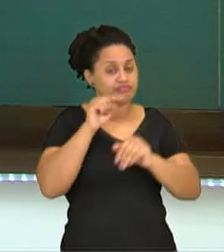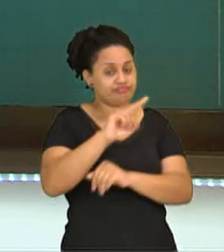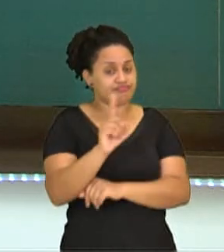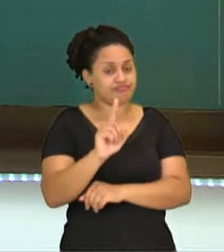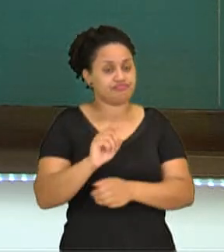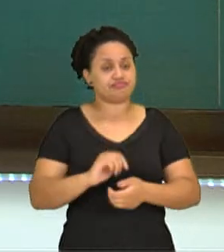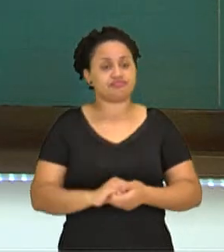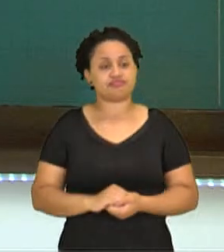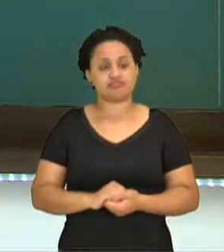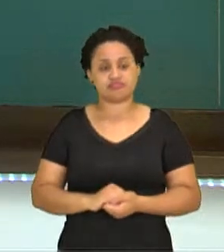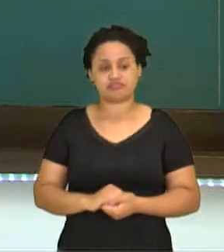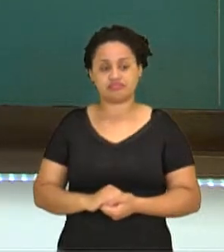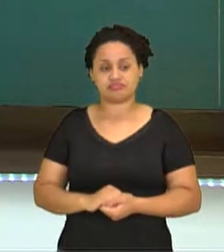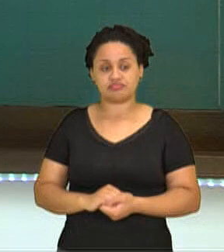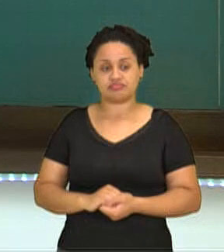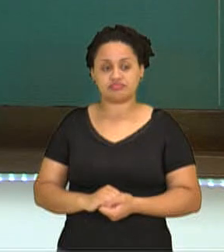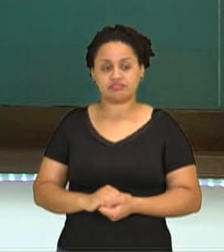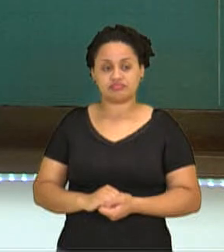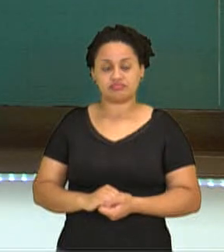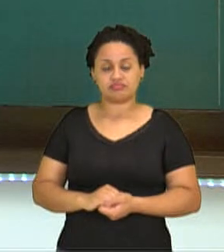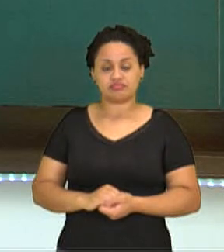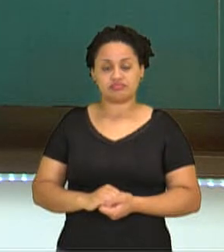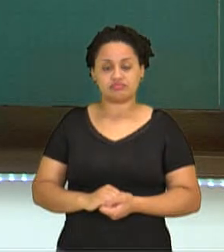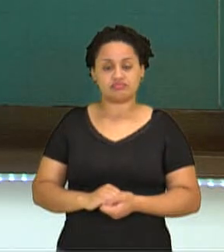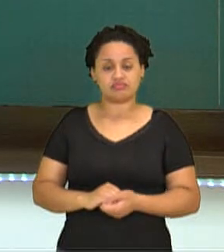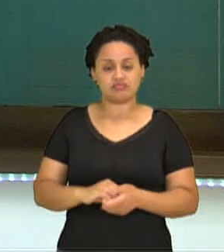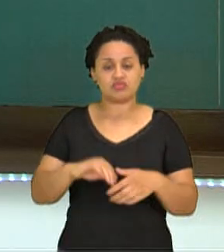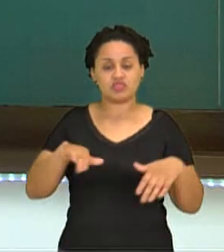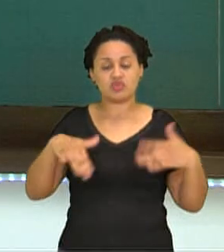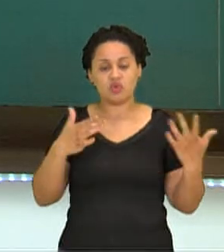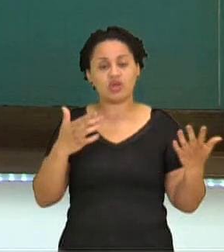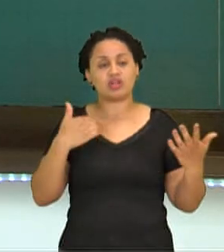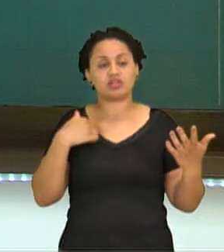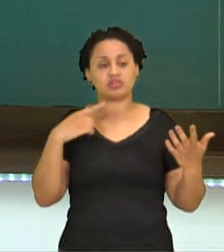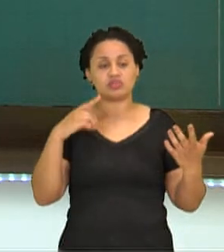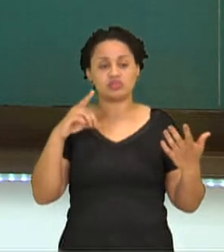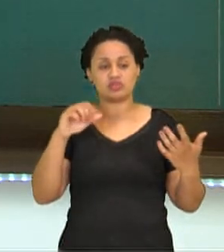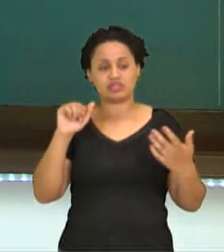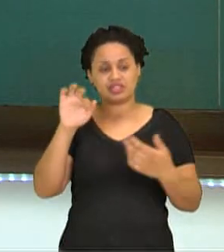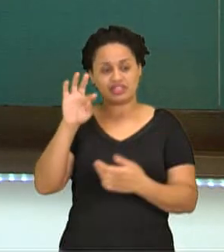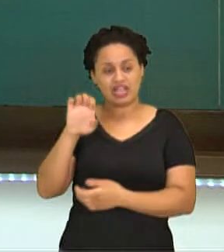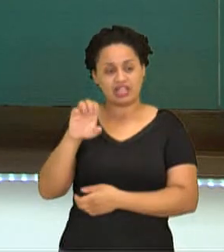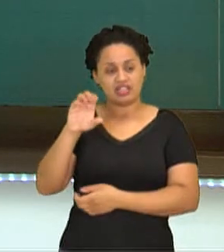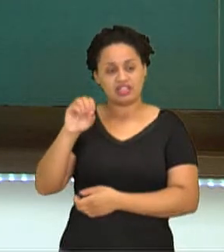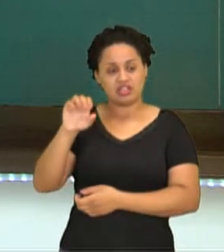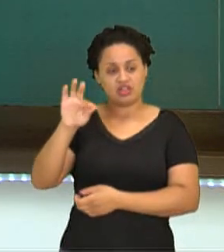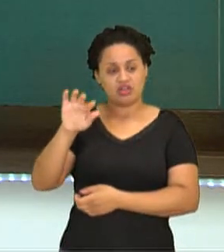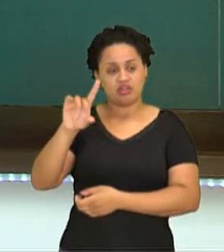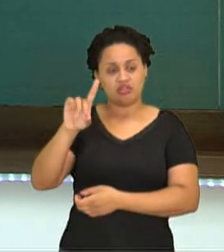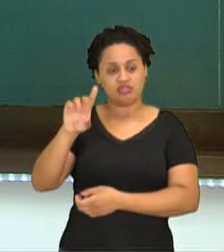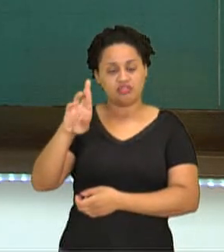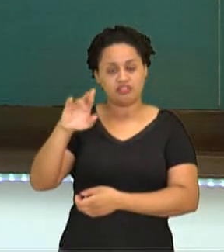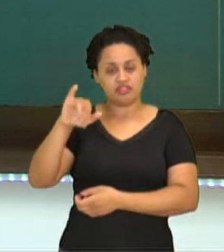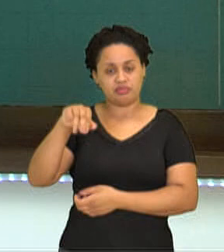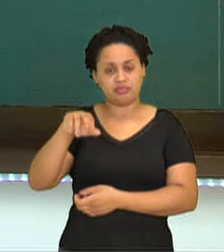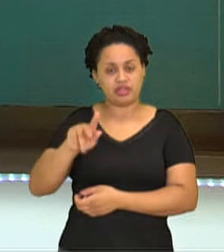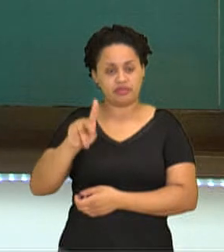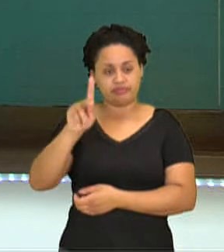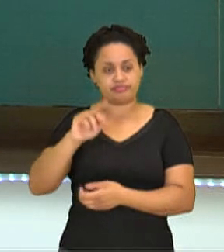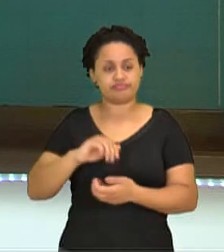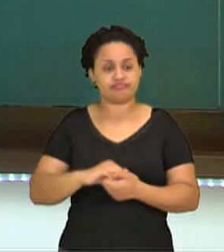Date of birth, a data de nascimento. Aqui estava